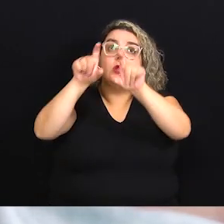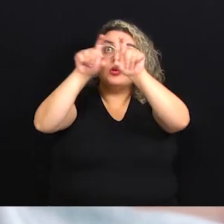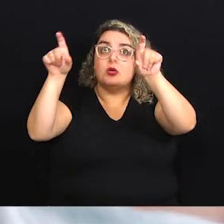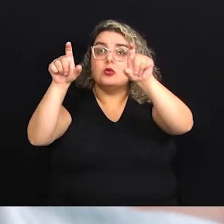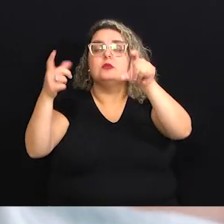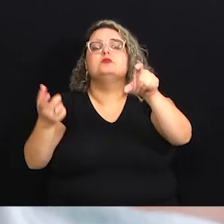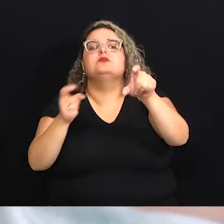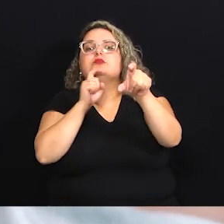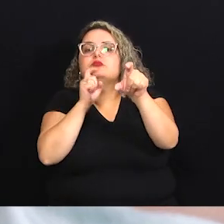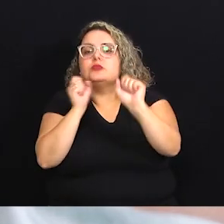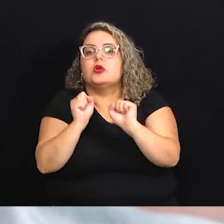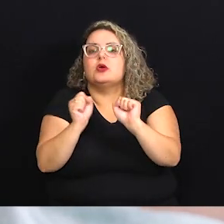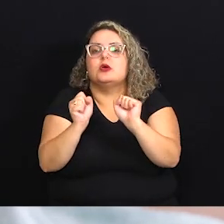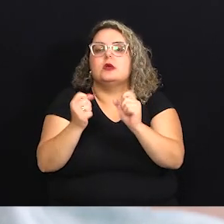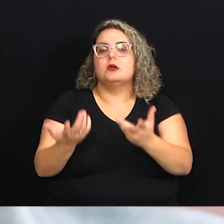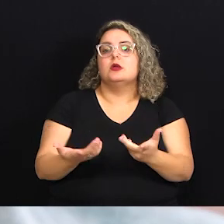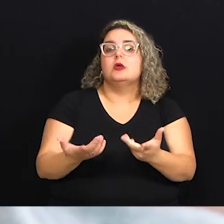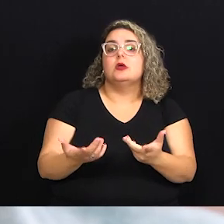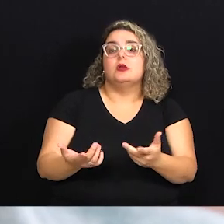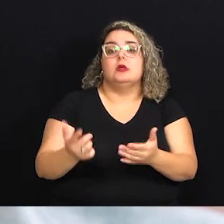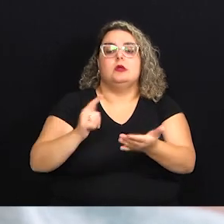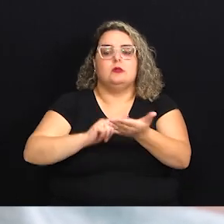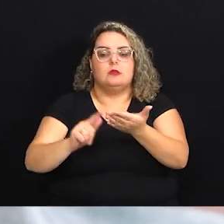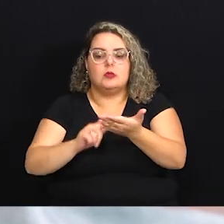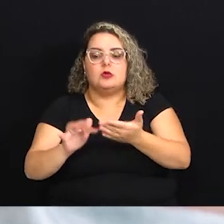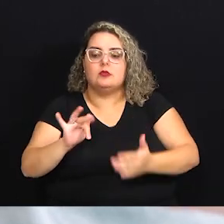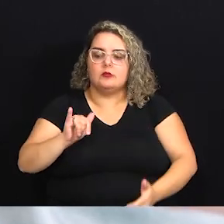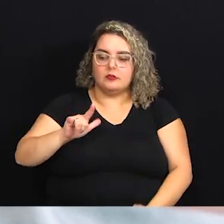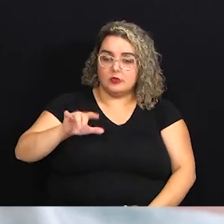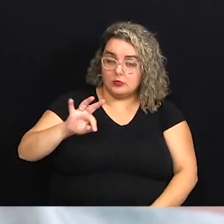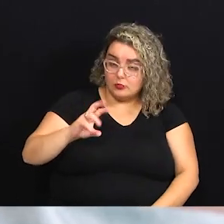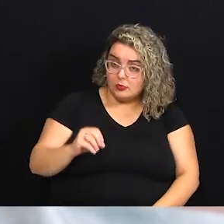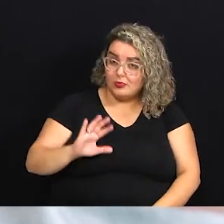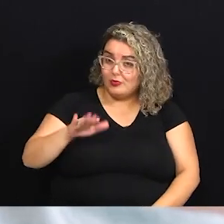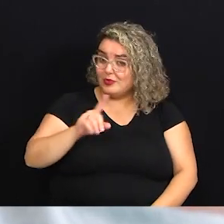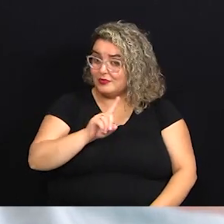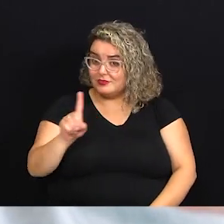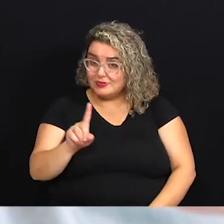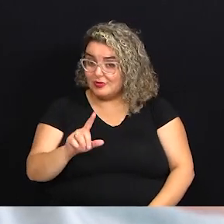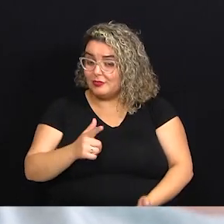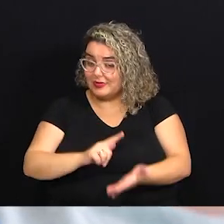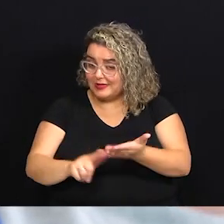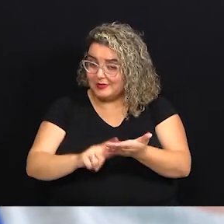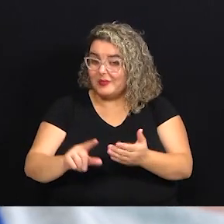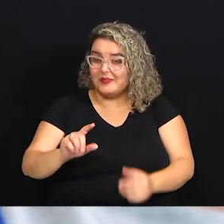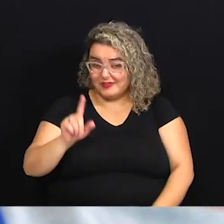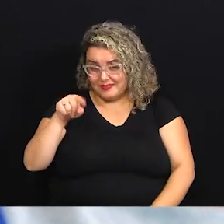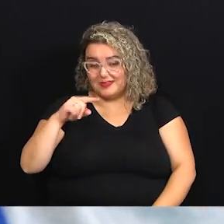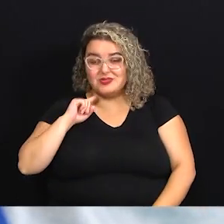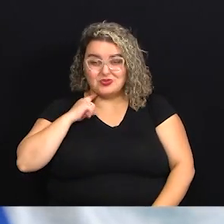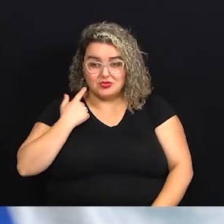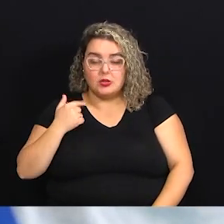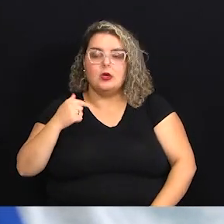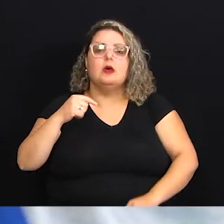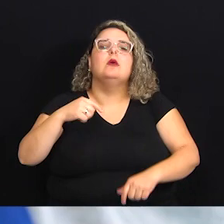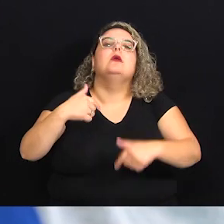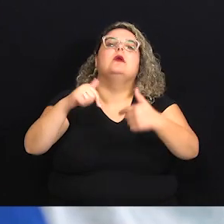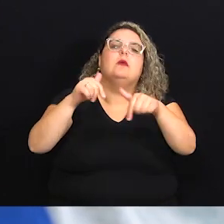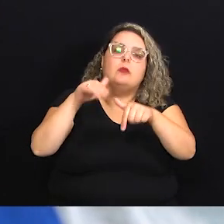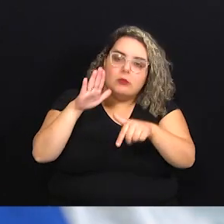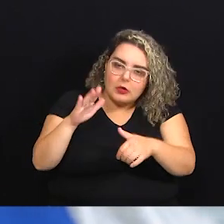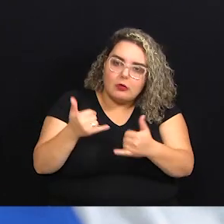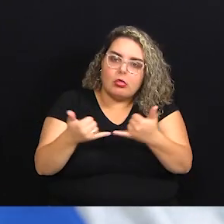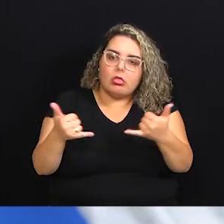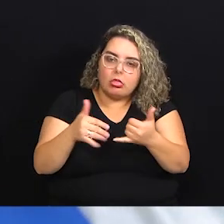ar-condicionado, limpando o filtro, porque é exatamente isso que você falou. Quando a gente não limpa o filtro, o ar-condicionado vai